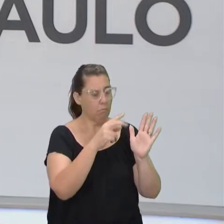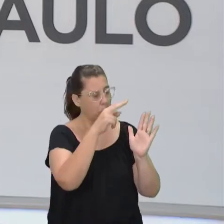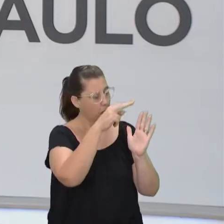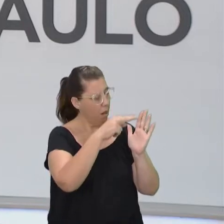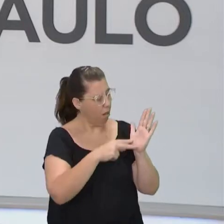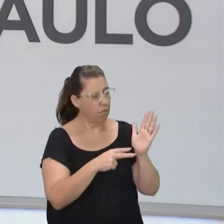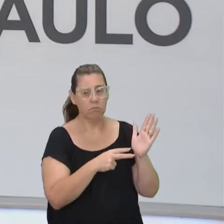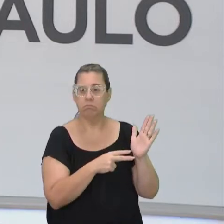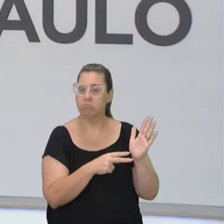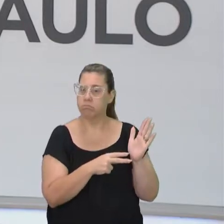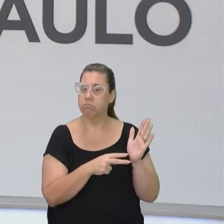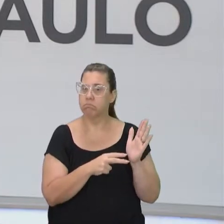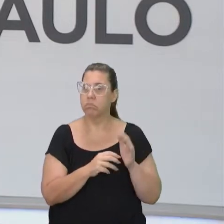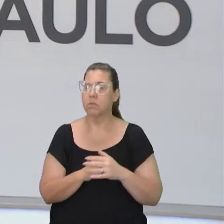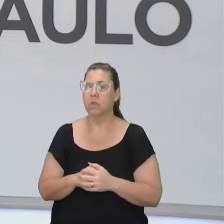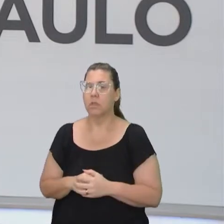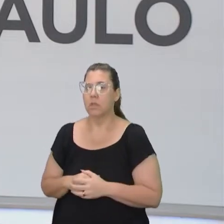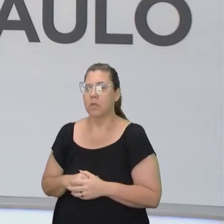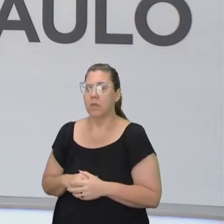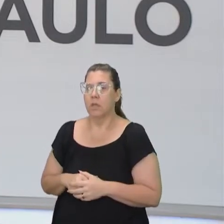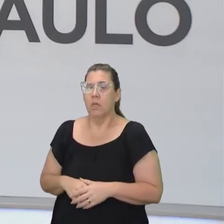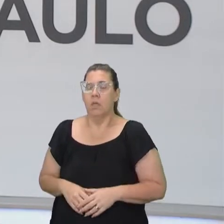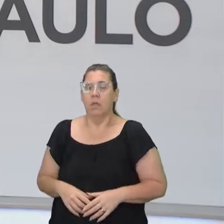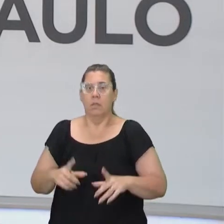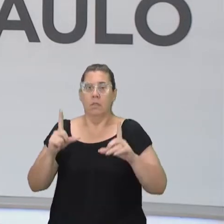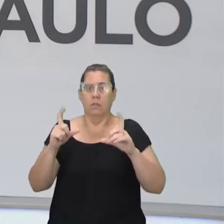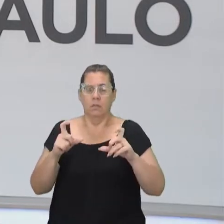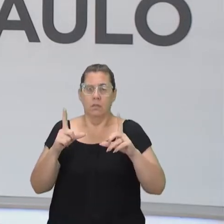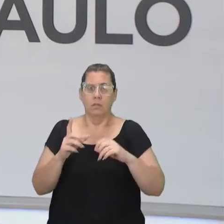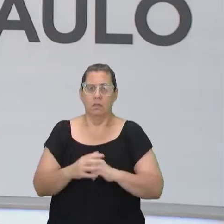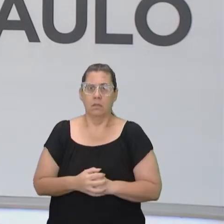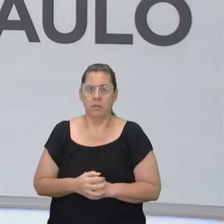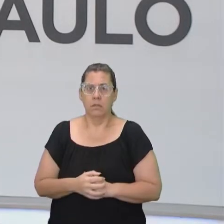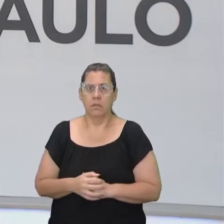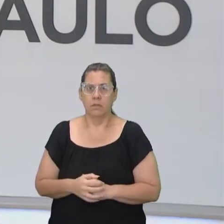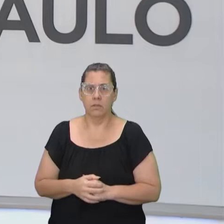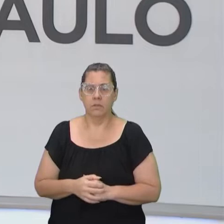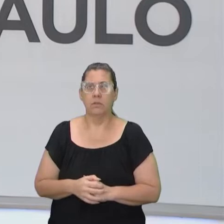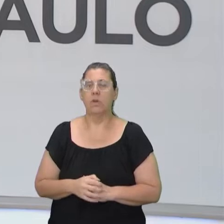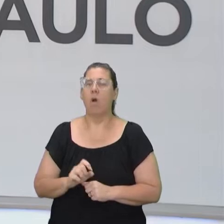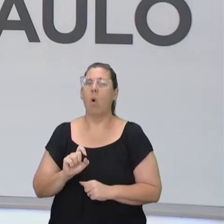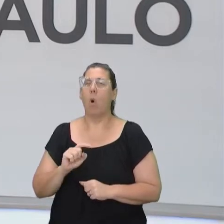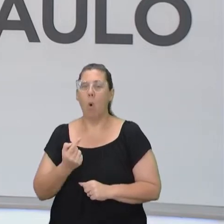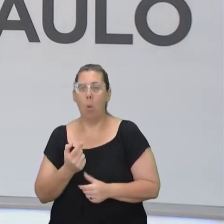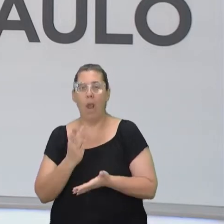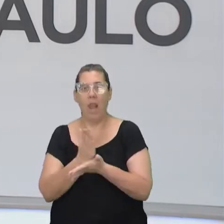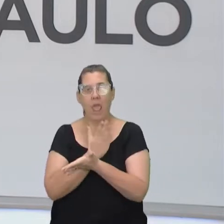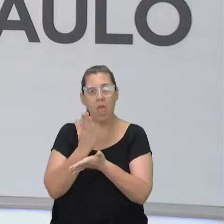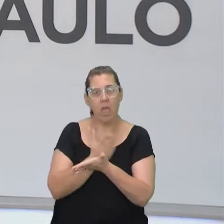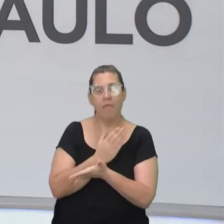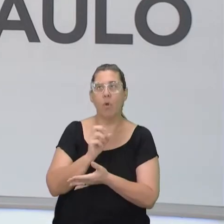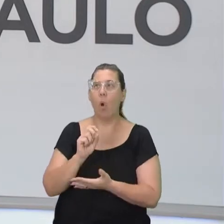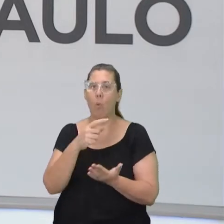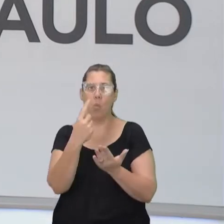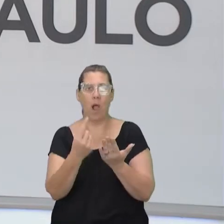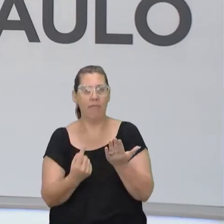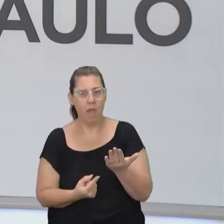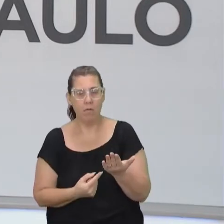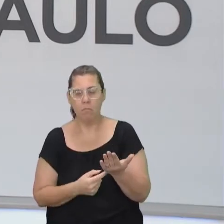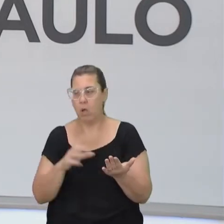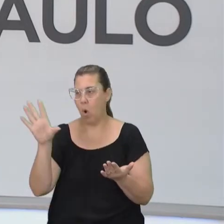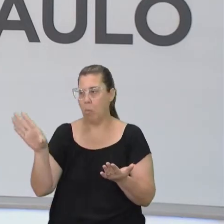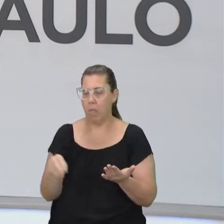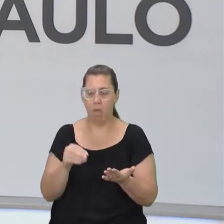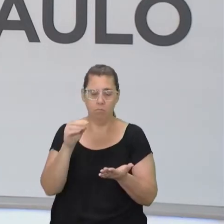momento, fizesse um print do texto em inglês, ou pegasse um livro, um caderno, ou copiasse o texto.